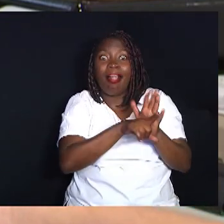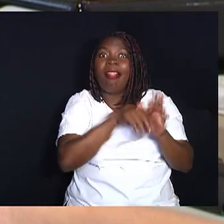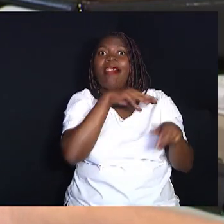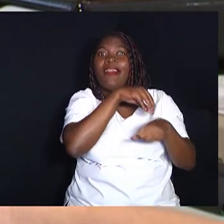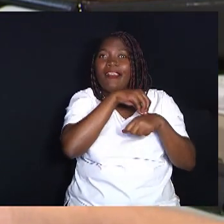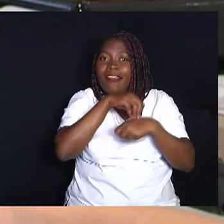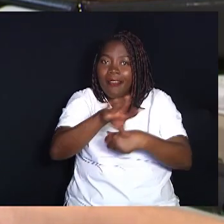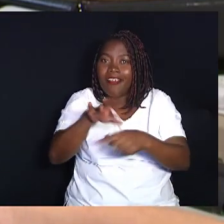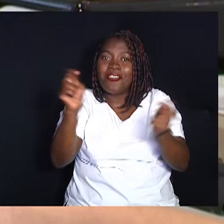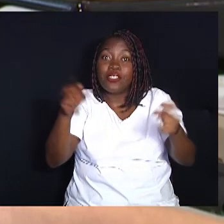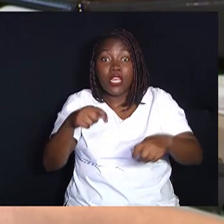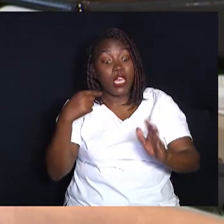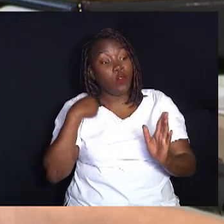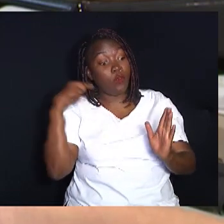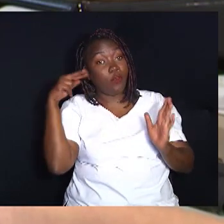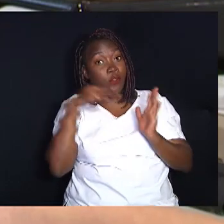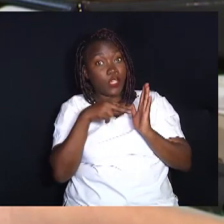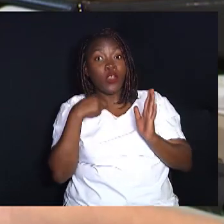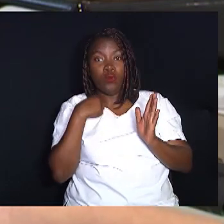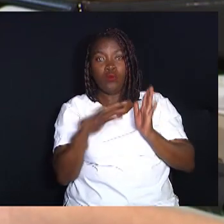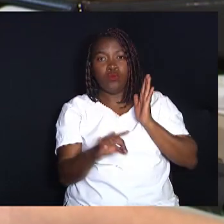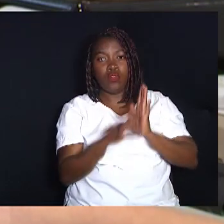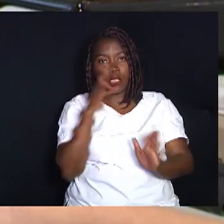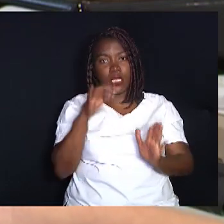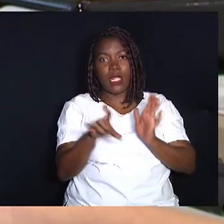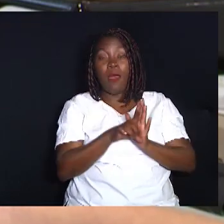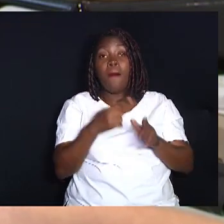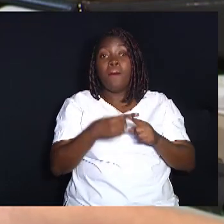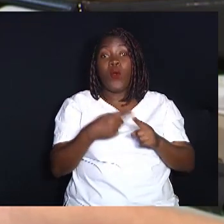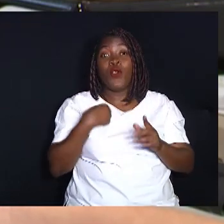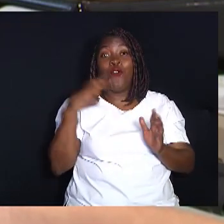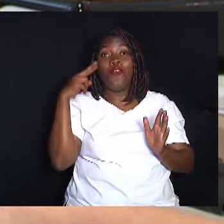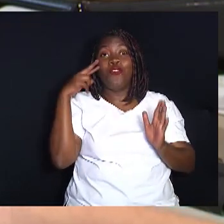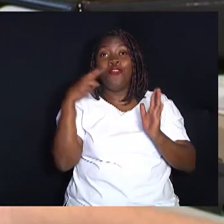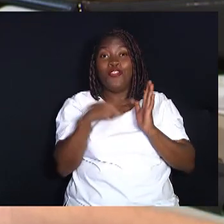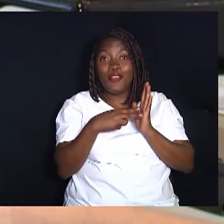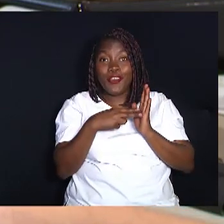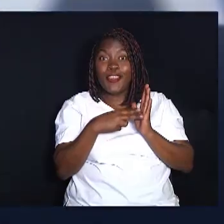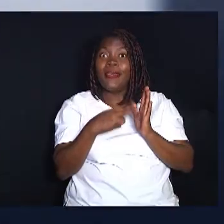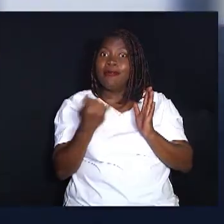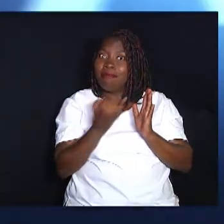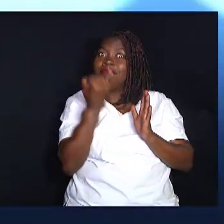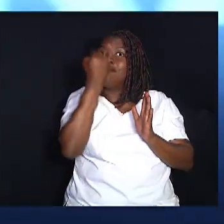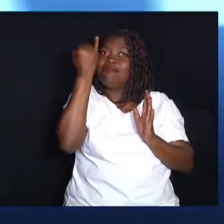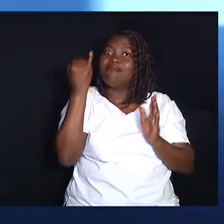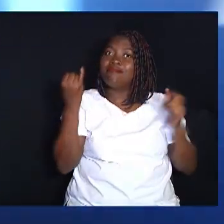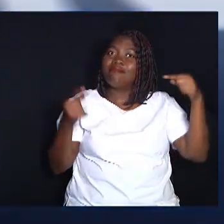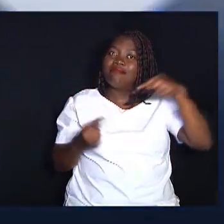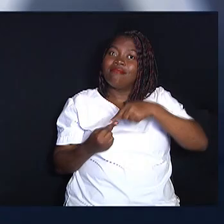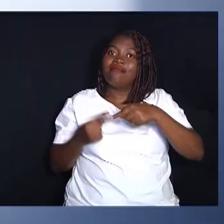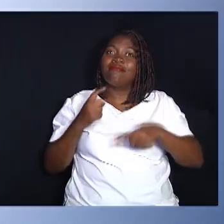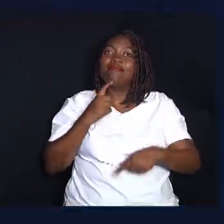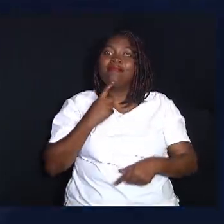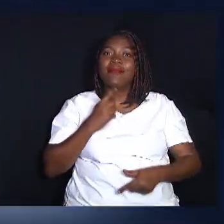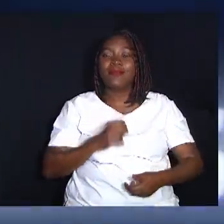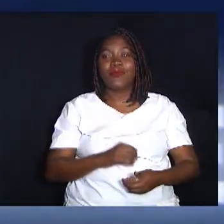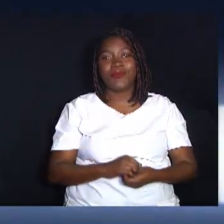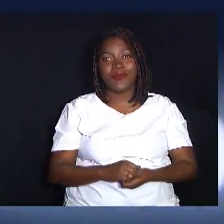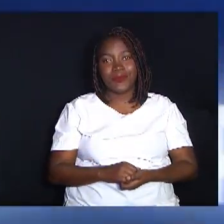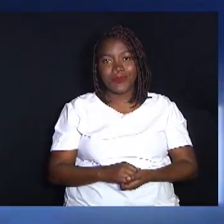Eu vi nessa lei, eu sou signatário dessa lei porque vi com grande importância para a nossa cidade.